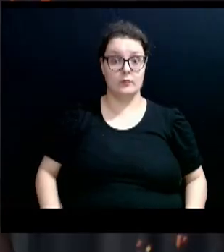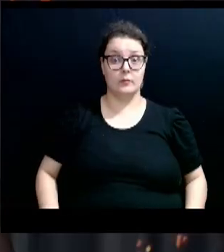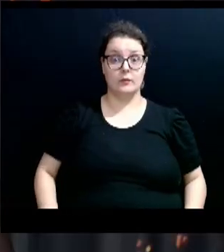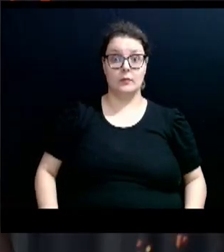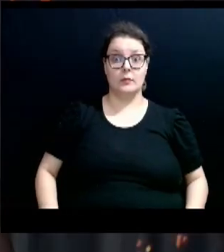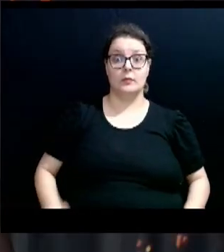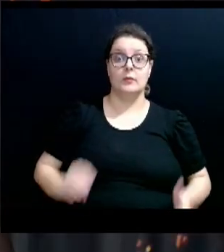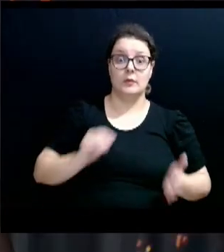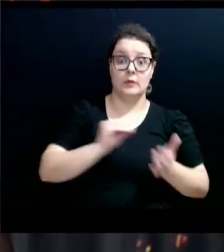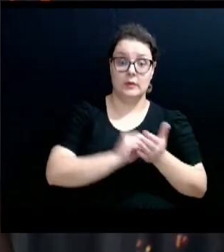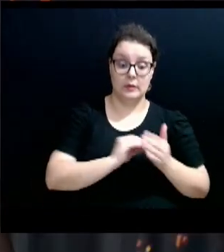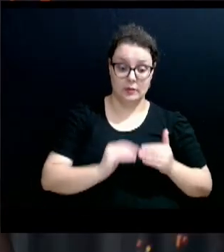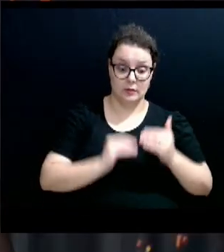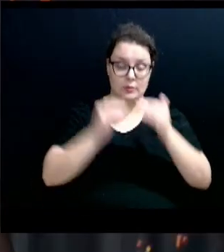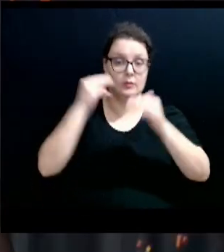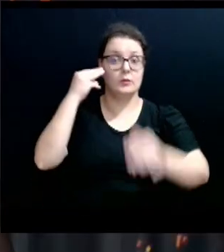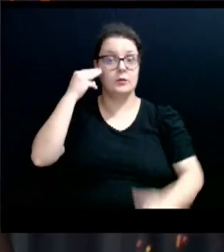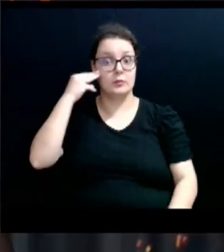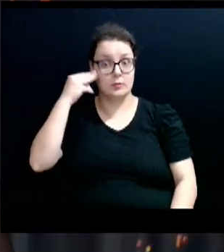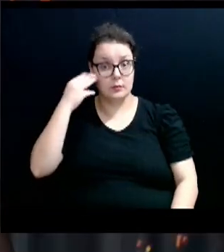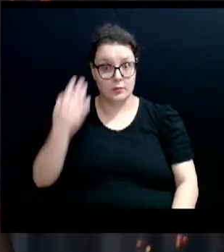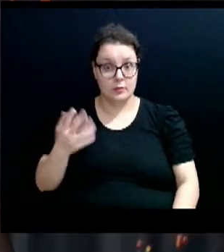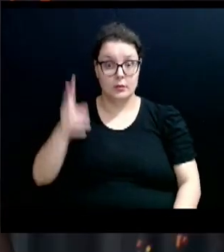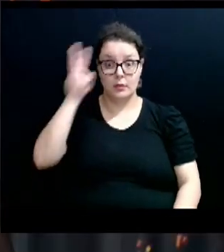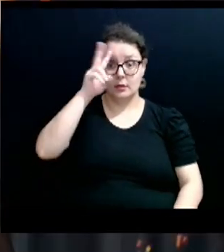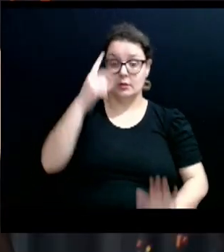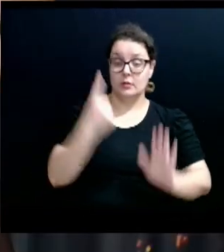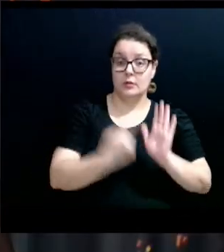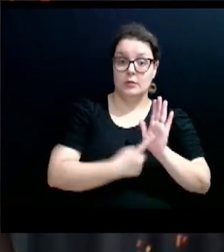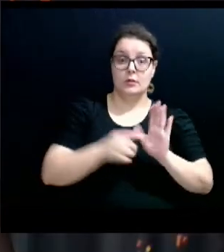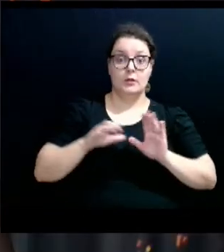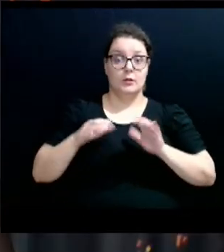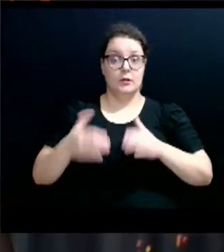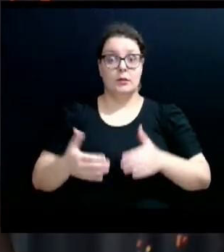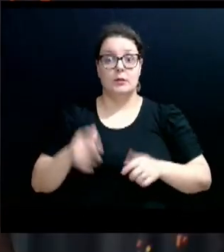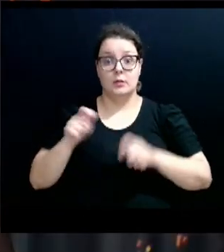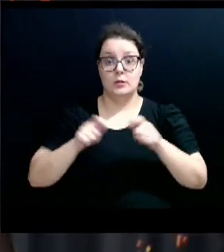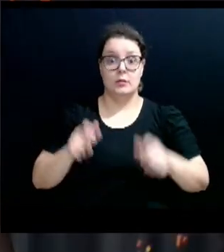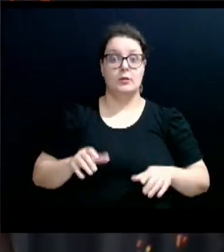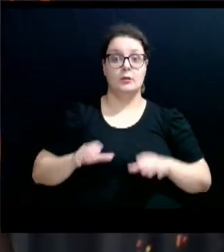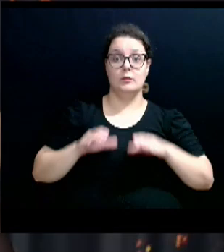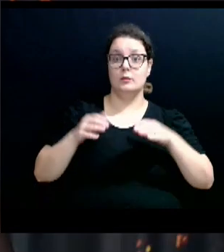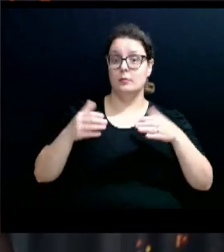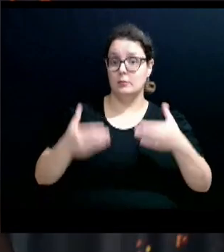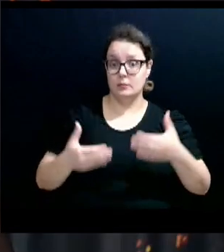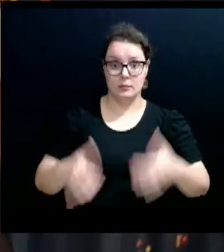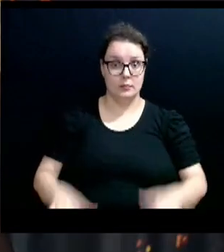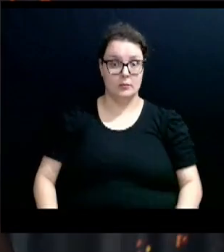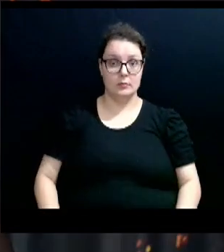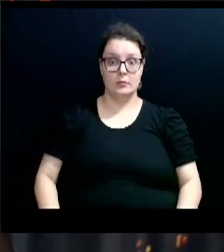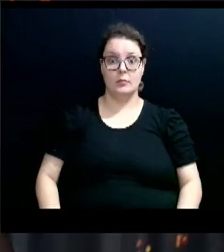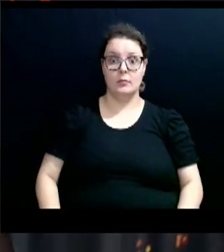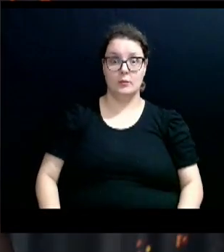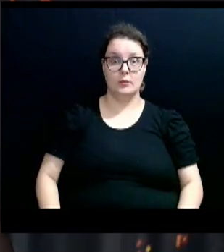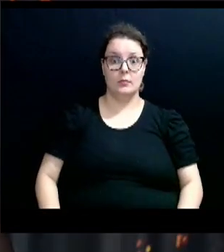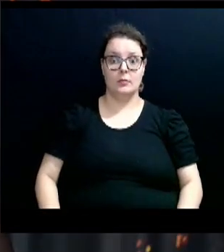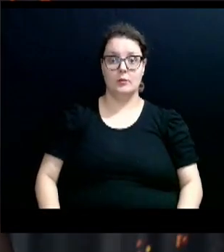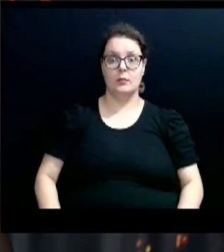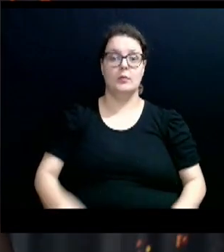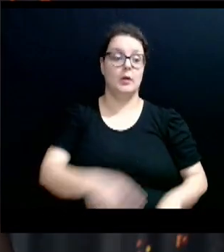de memórias, de legado, de comunidades, de pessoas, coletivos, enfim, aqui a gente está trazendo de nações, né?